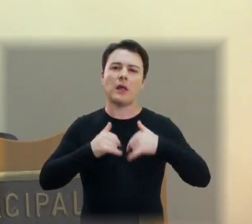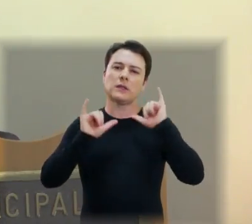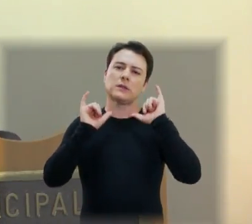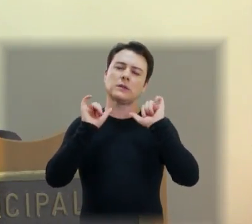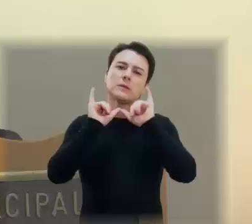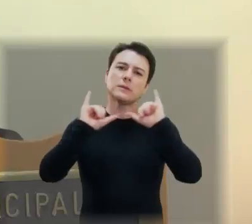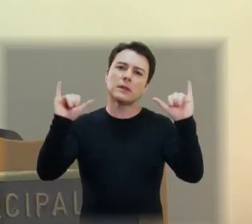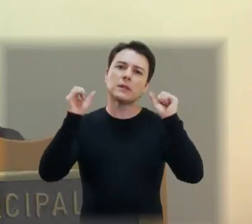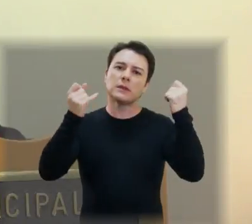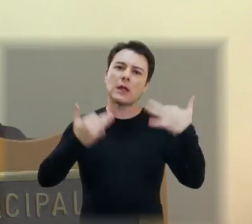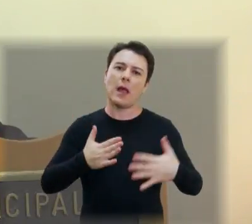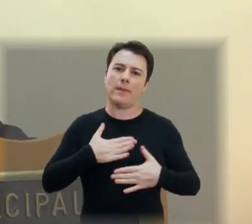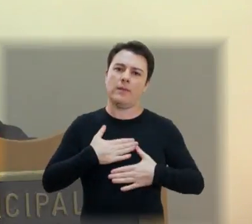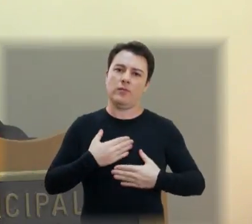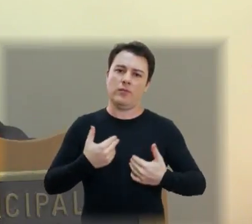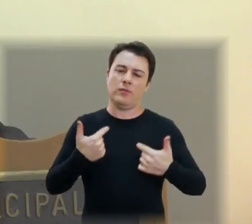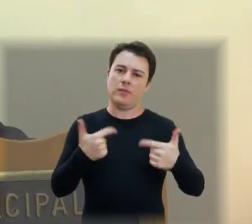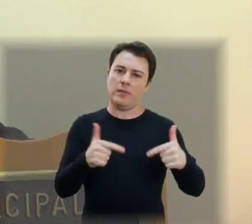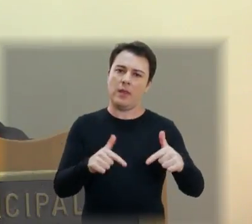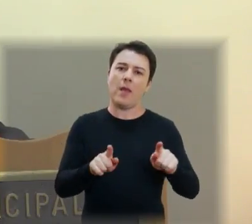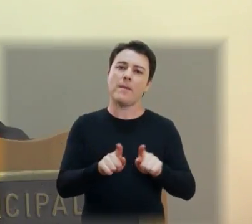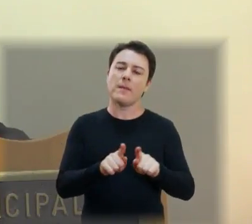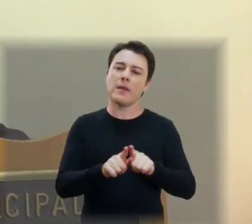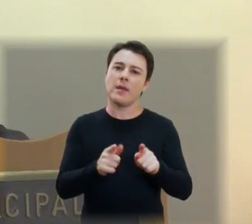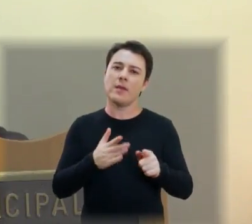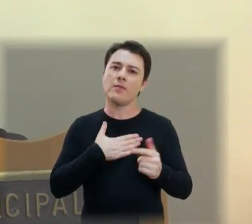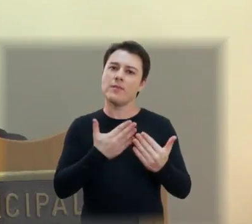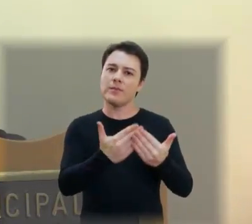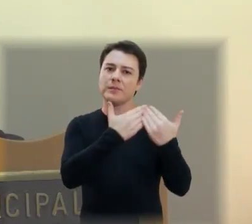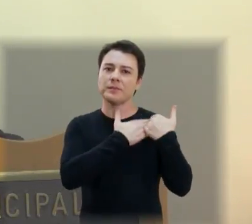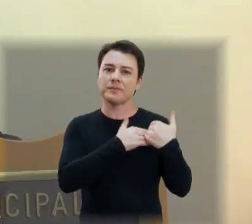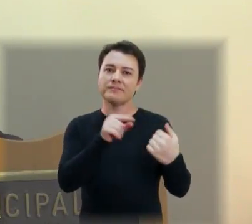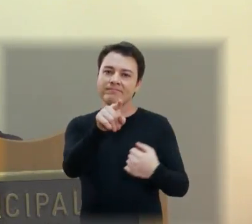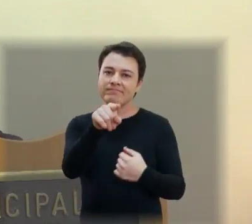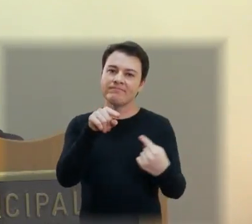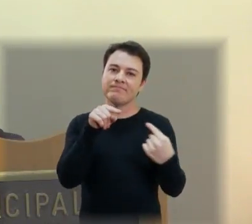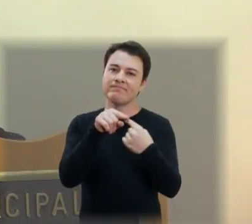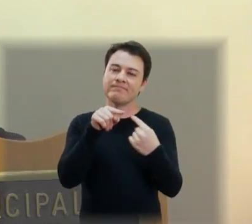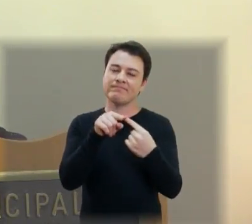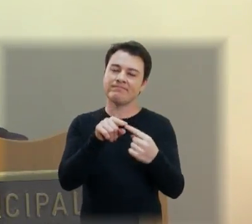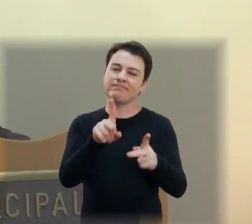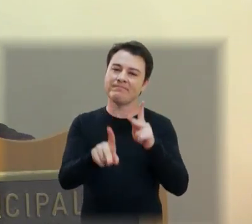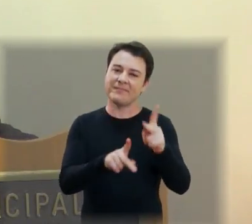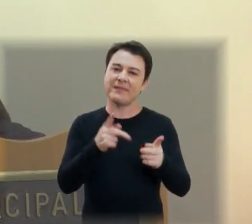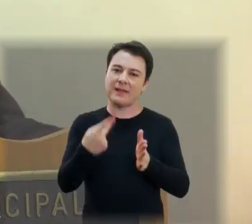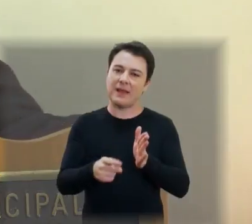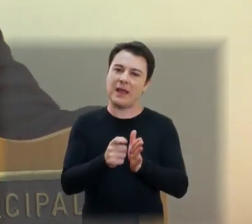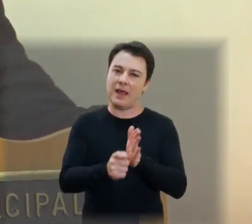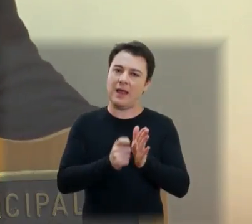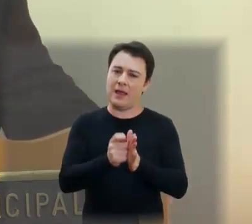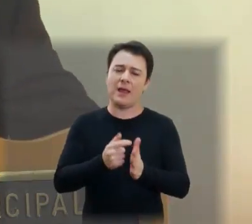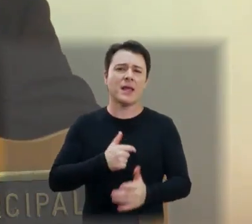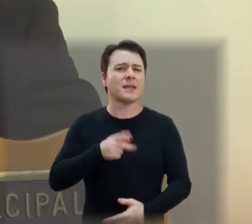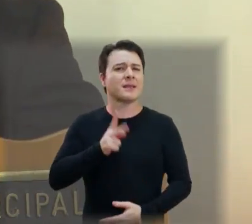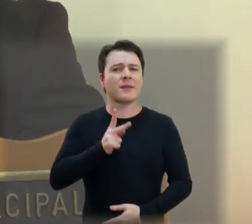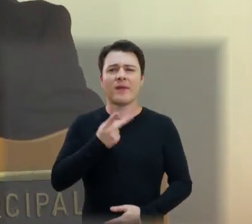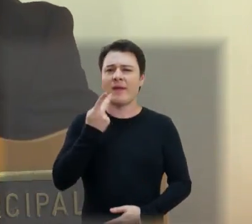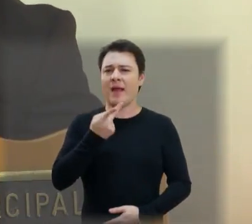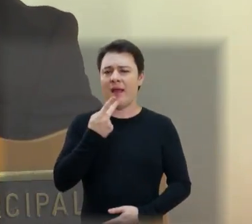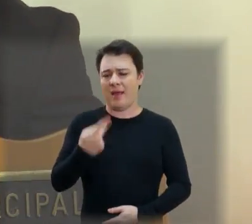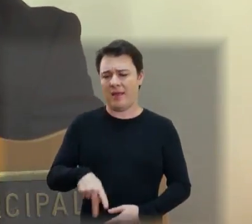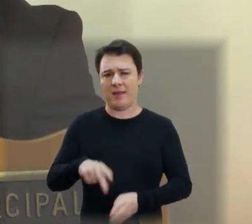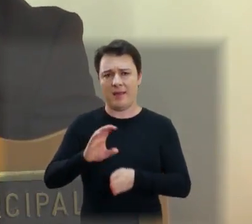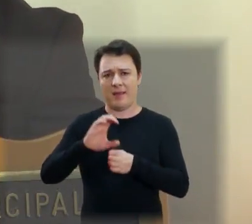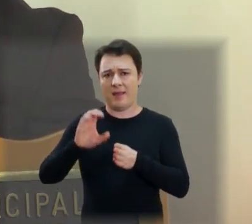trabalho, da minha responsabilidade com o povo da cidade de Araraquara. Porque eu, que nem eu sempre eu comento e comentei aqui nessa